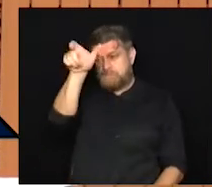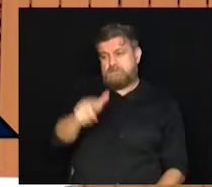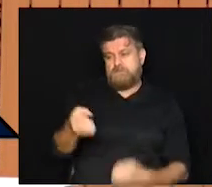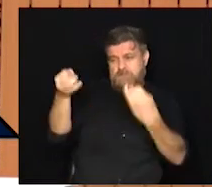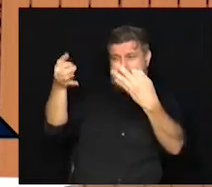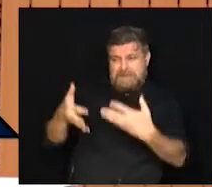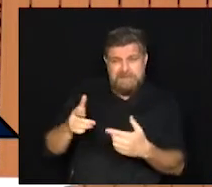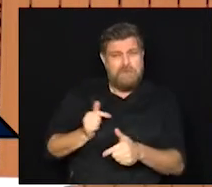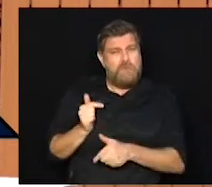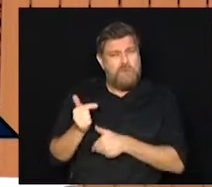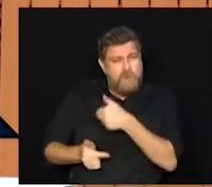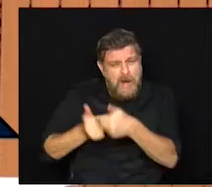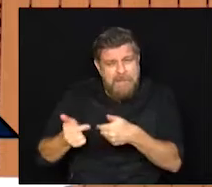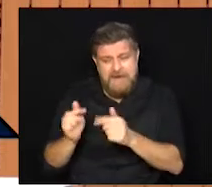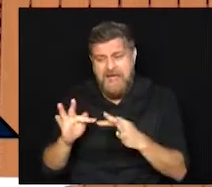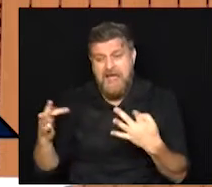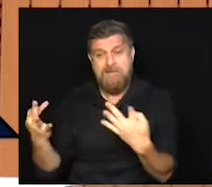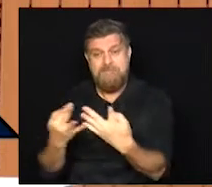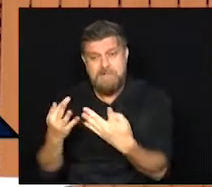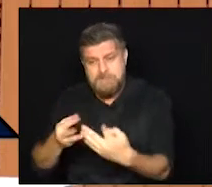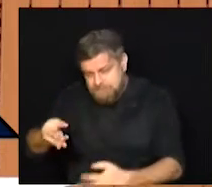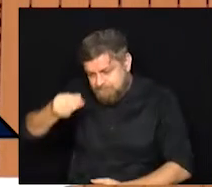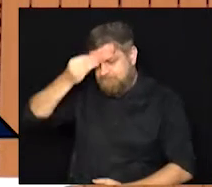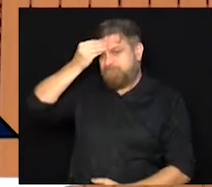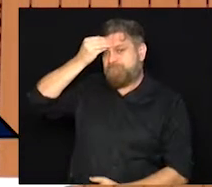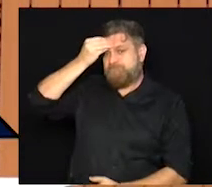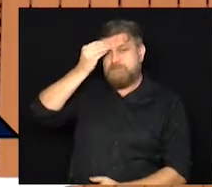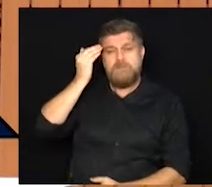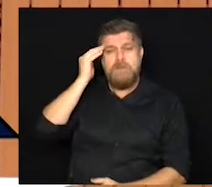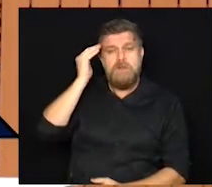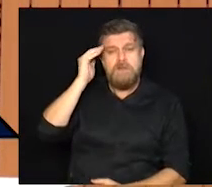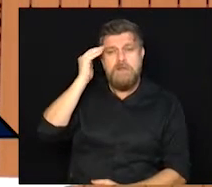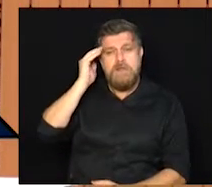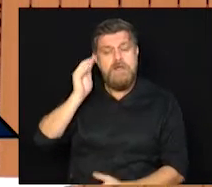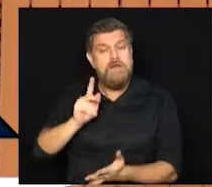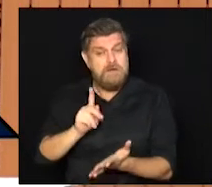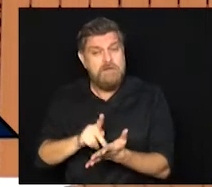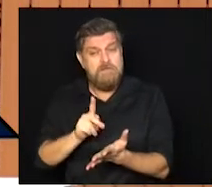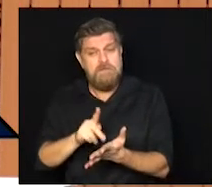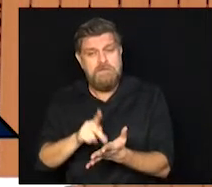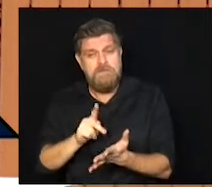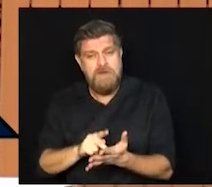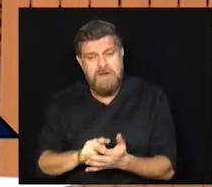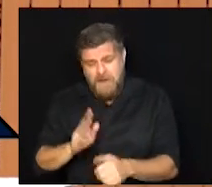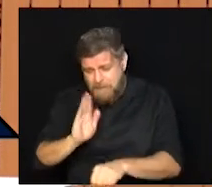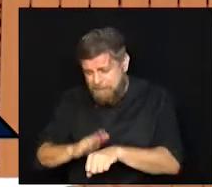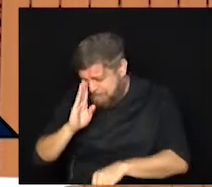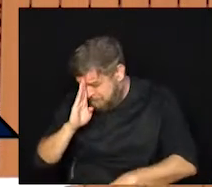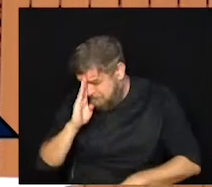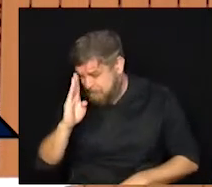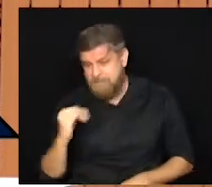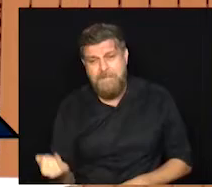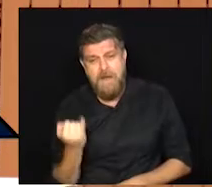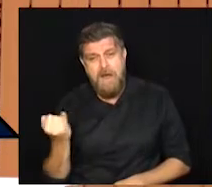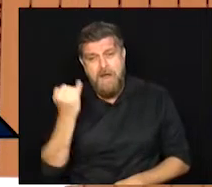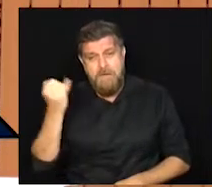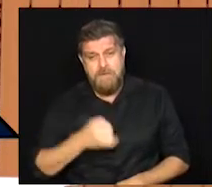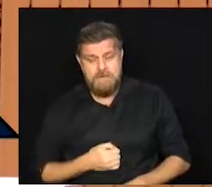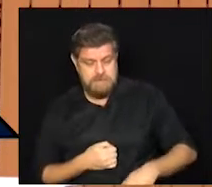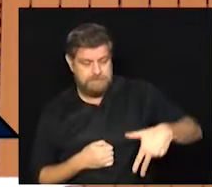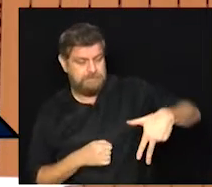é trabalhar os familiares e de entender que realmente o mais importante hoje é ver a